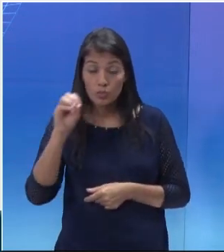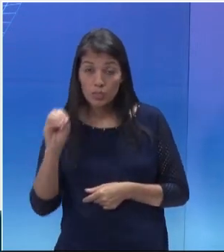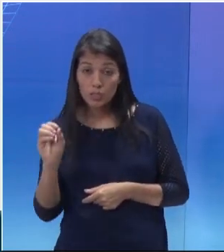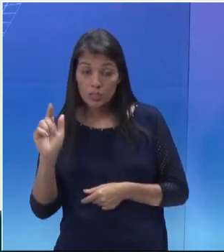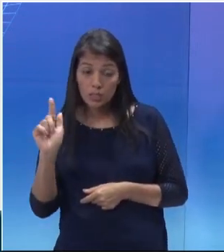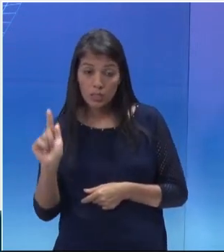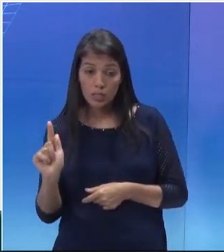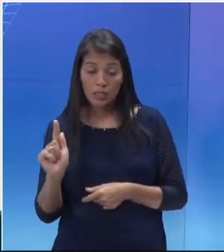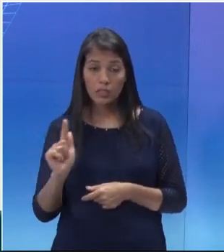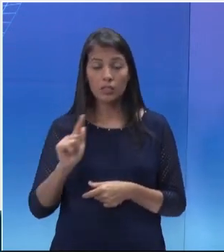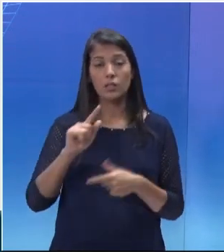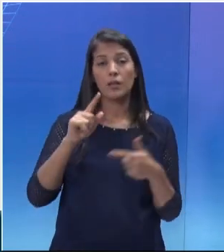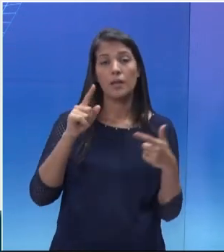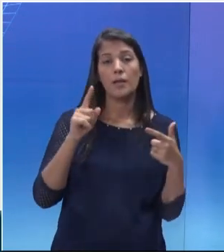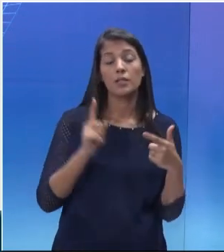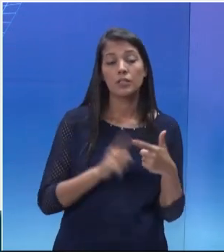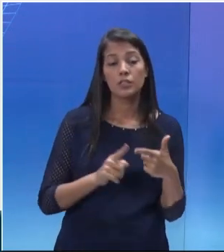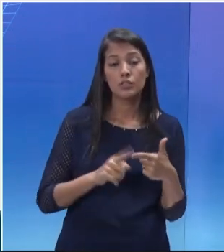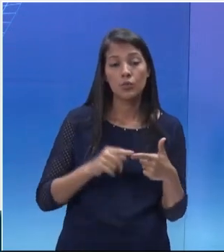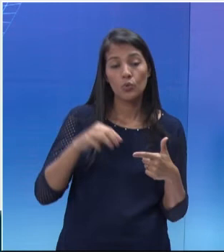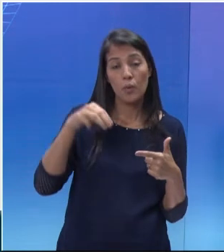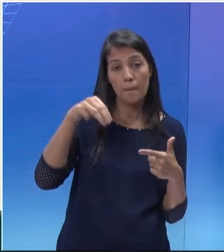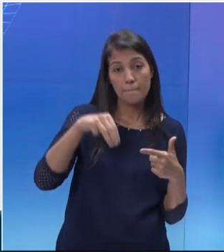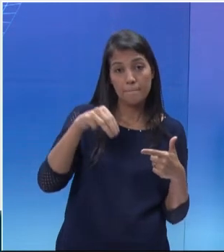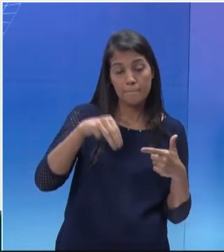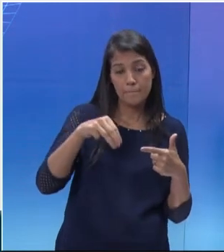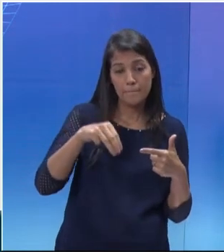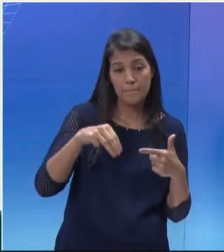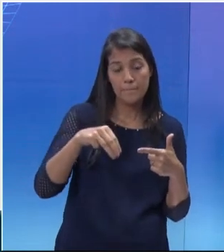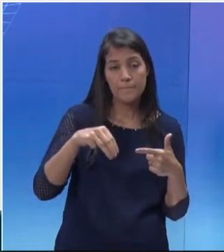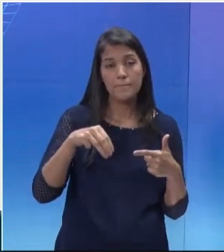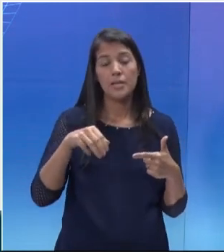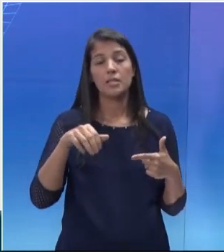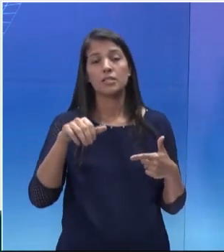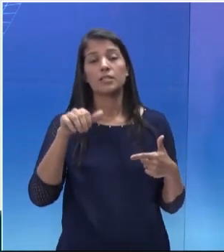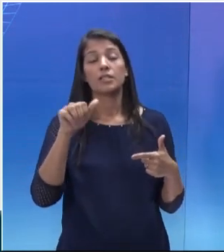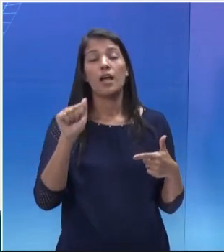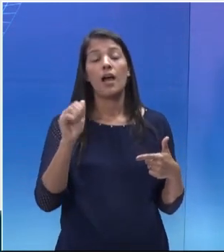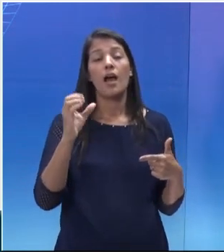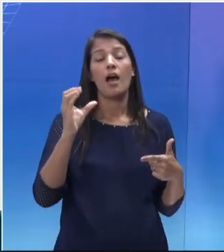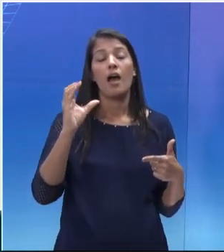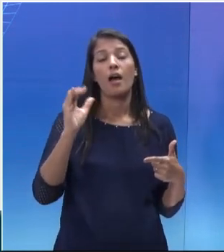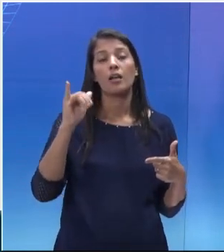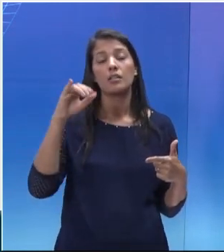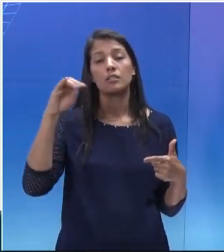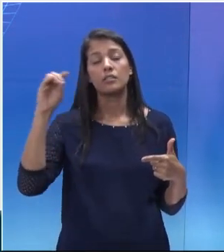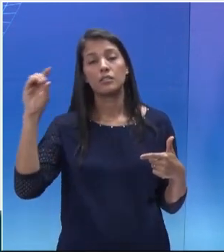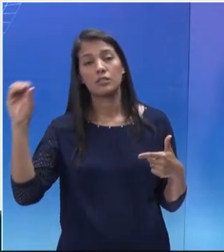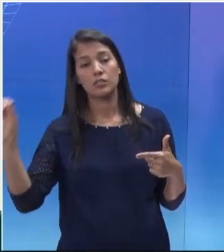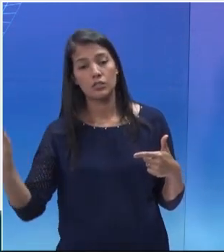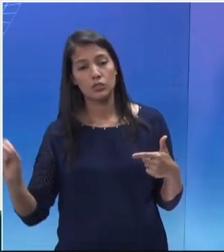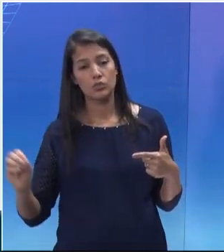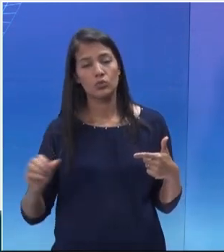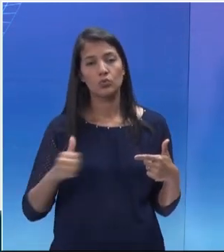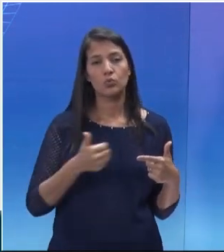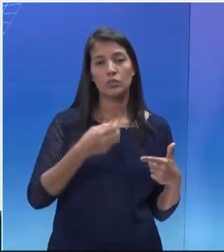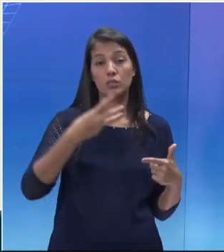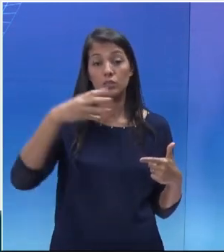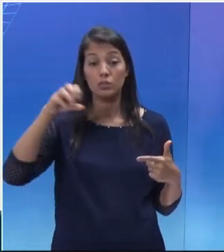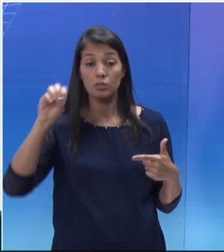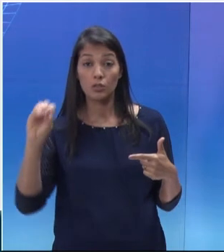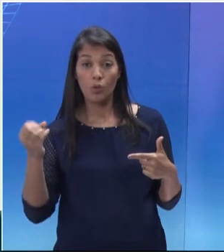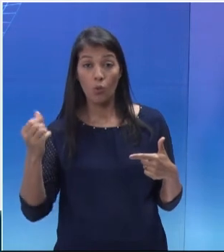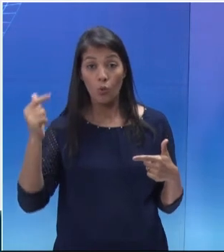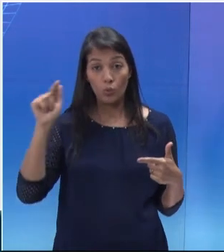é 180 gramas, a massa molar do ácido salicílico é 138 gramas, o rendimento do processo é em torno